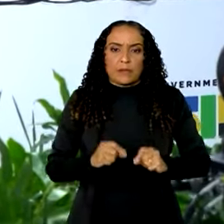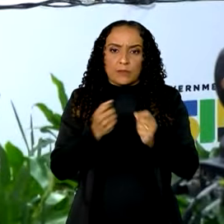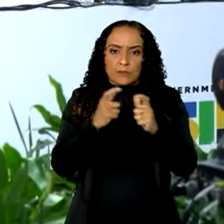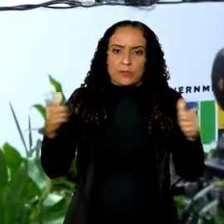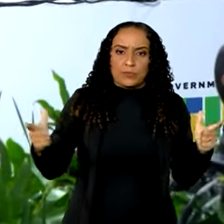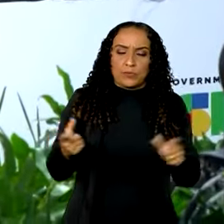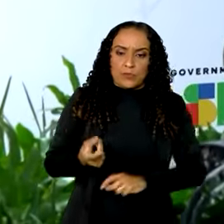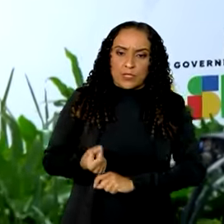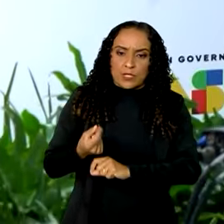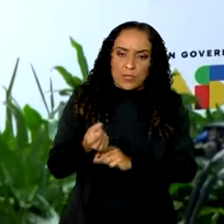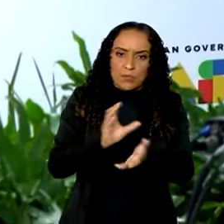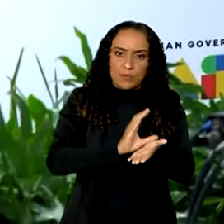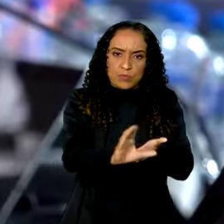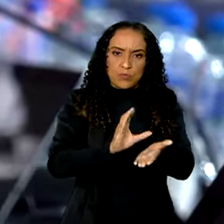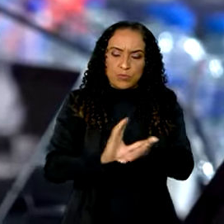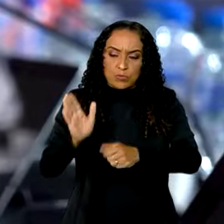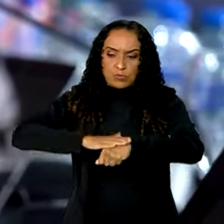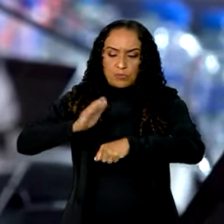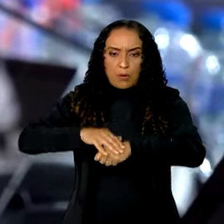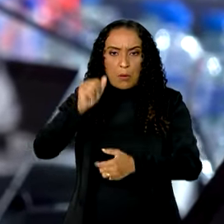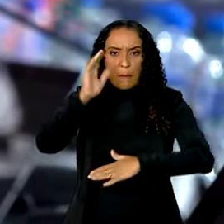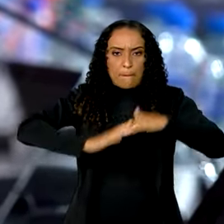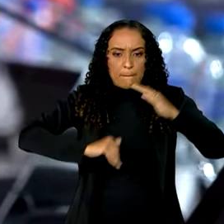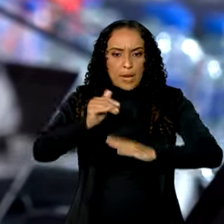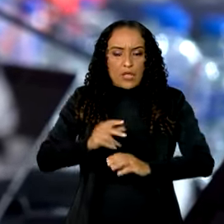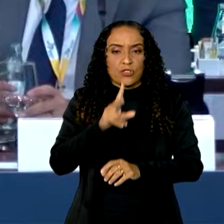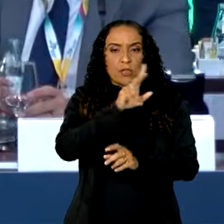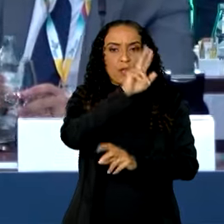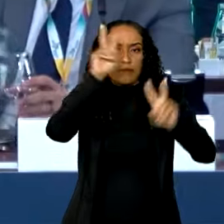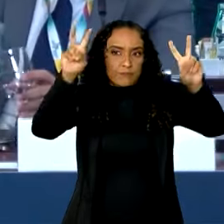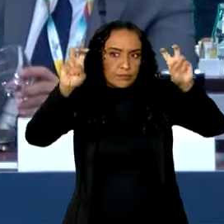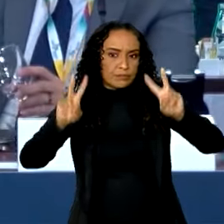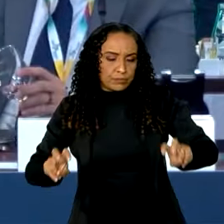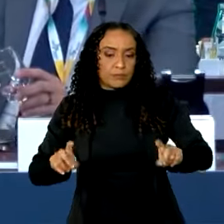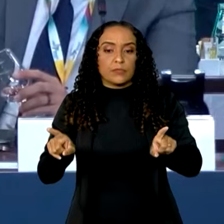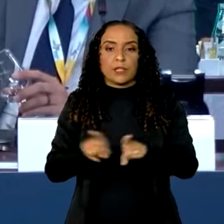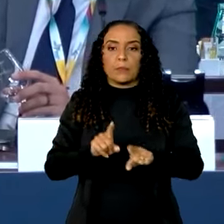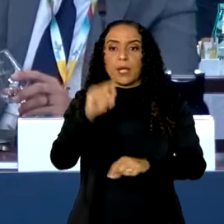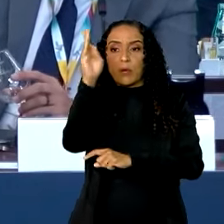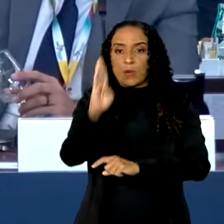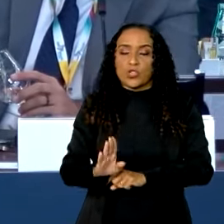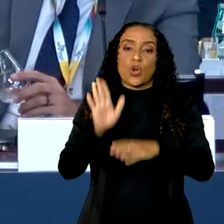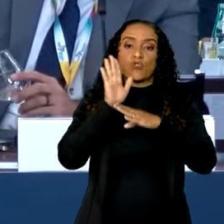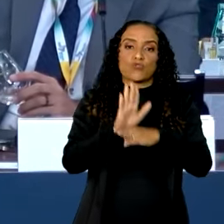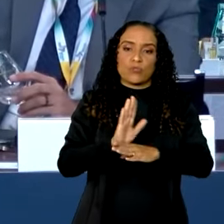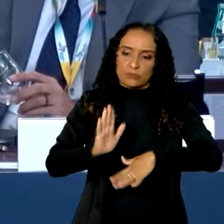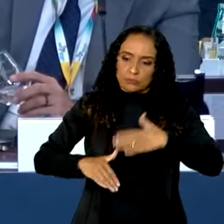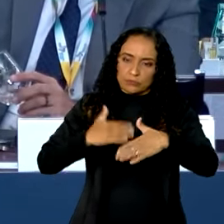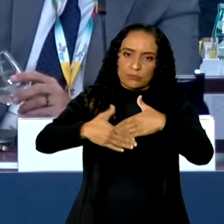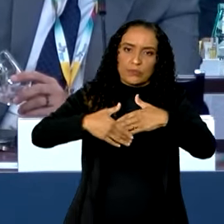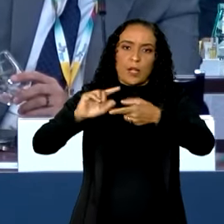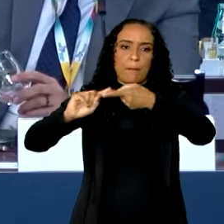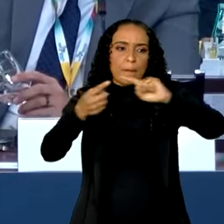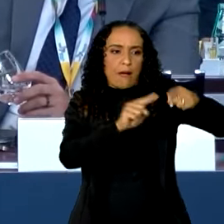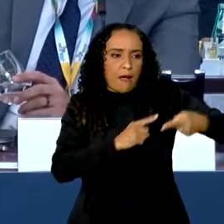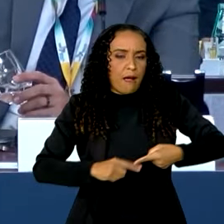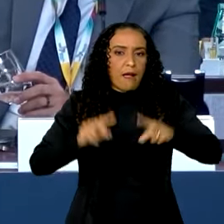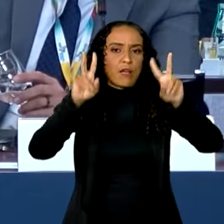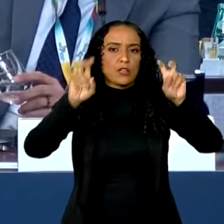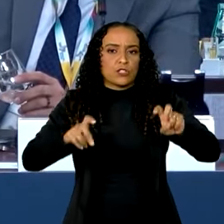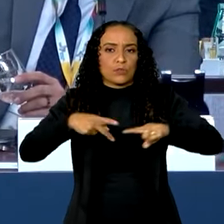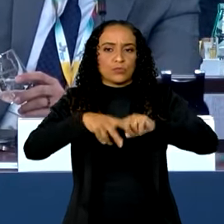ampliar financiamentos para ações práticas nos dois temas. Além disso, o Brasil ajudou a avançar no debate